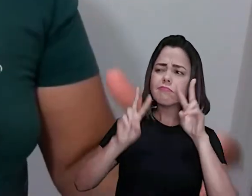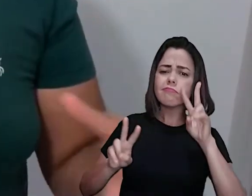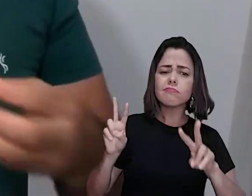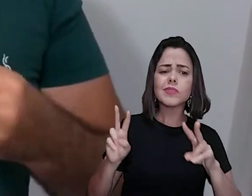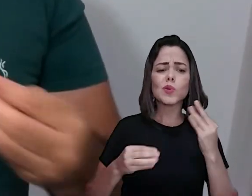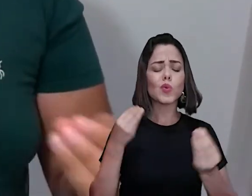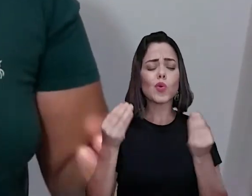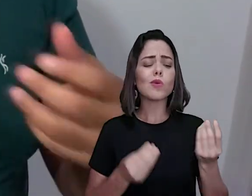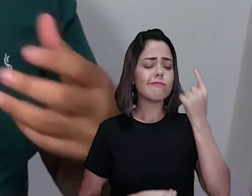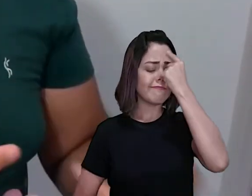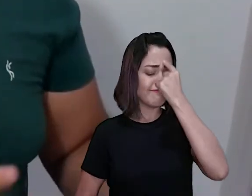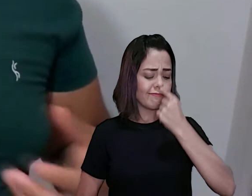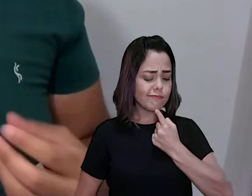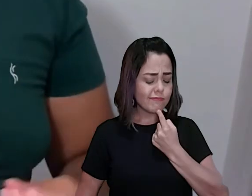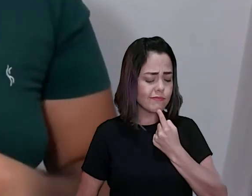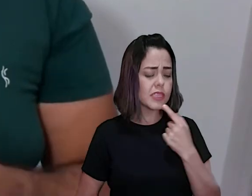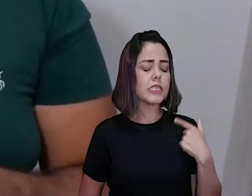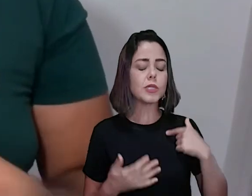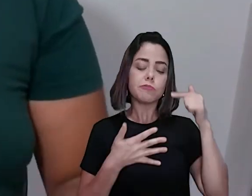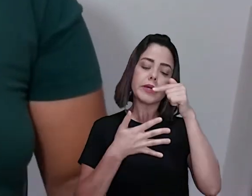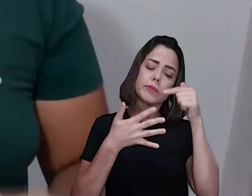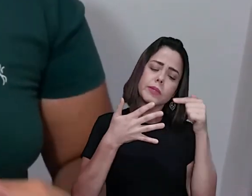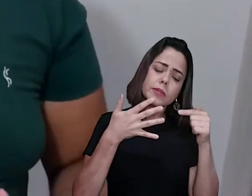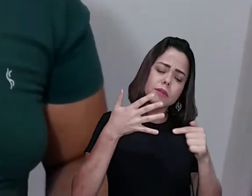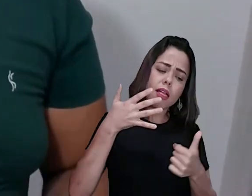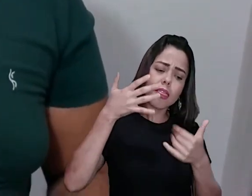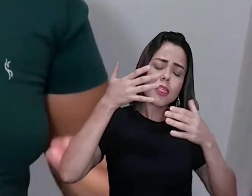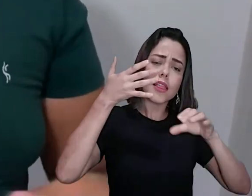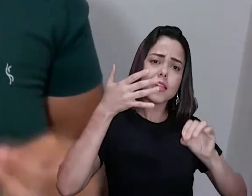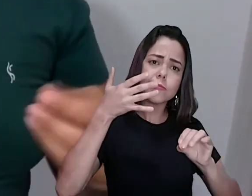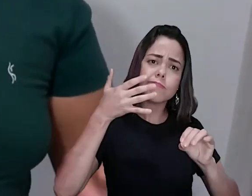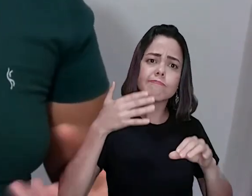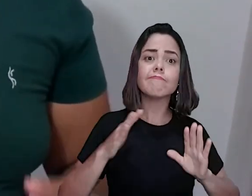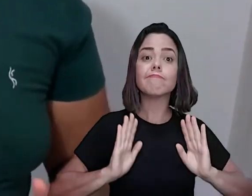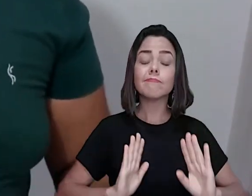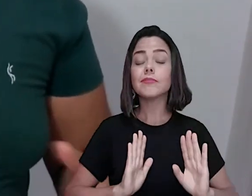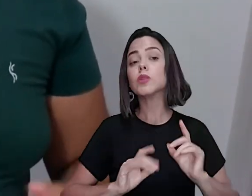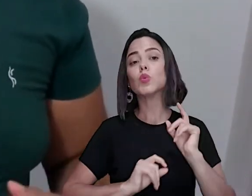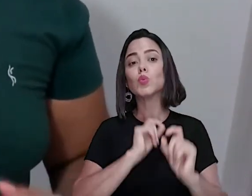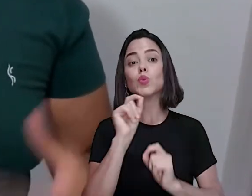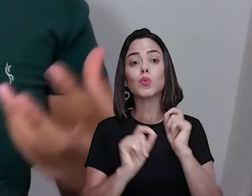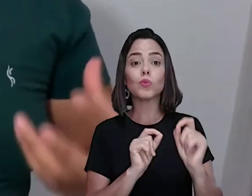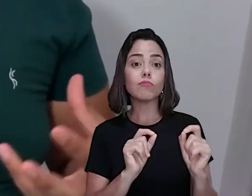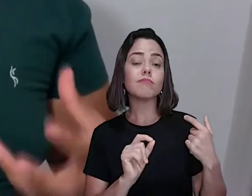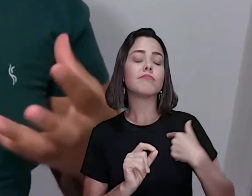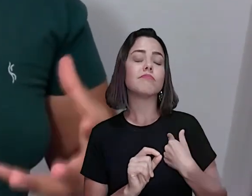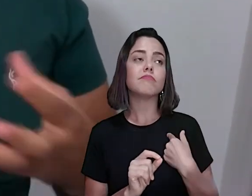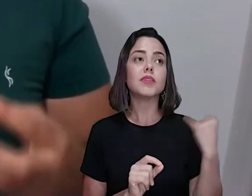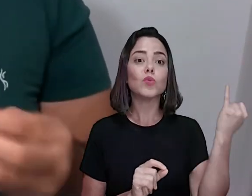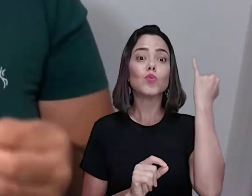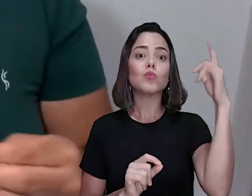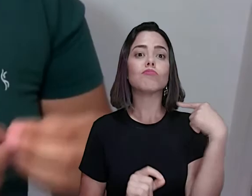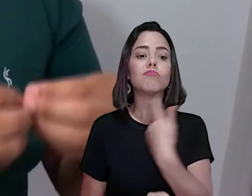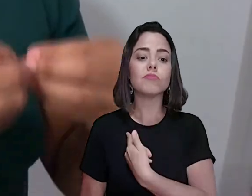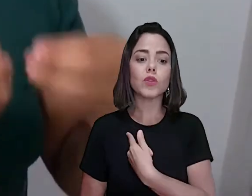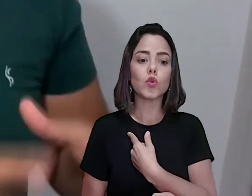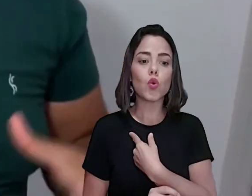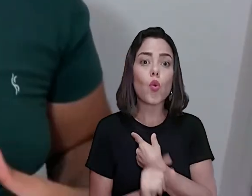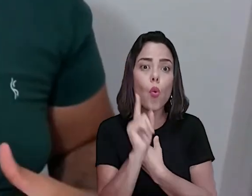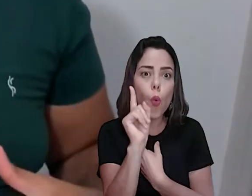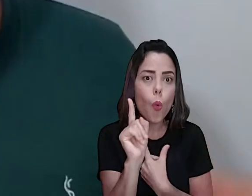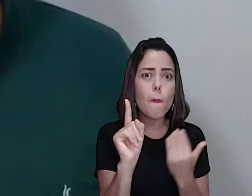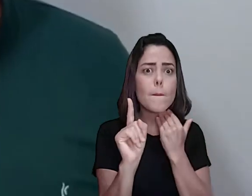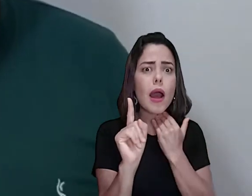de acordo com todas essas características que a gente falou. Mas mesmo assim é muito importante você não ter relacionamento com um